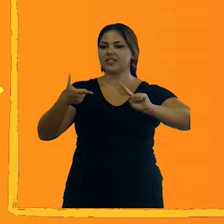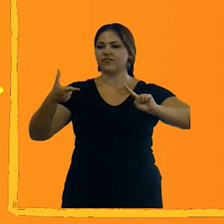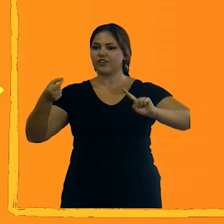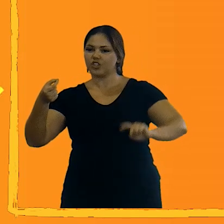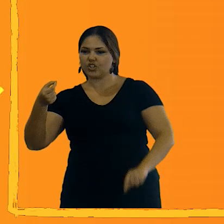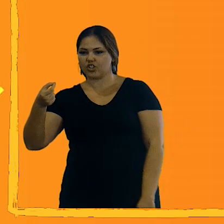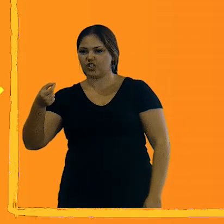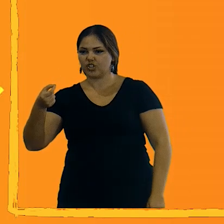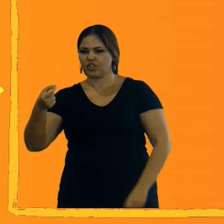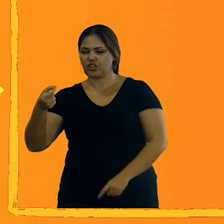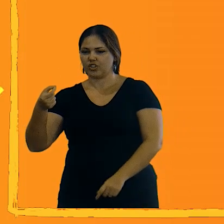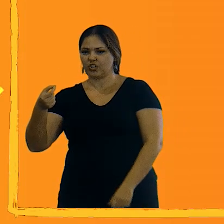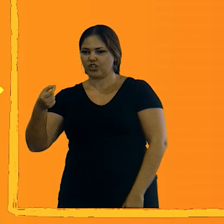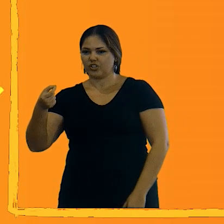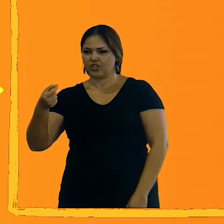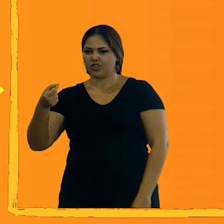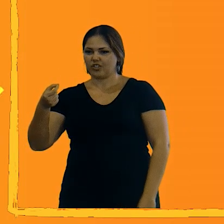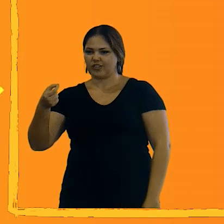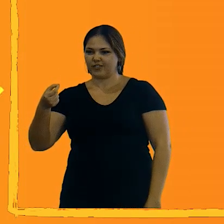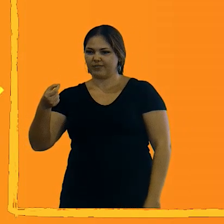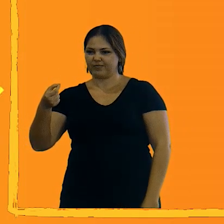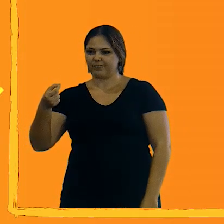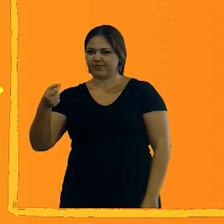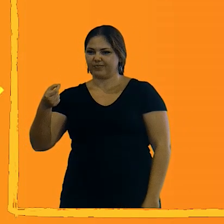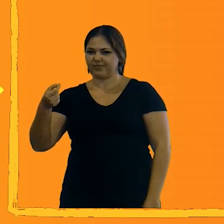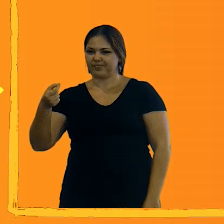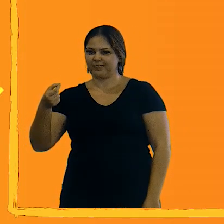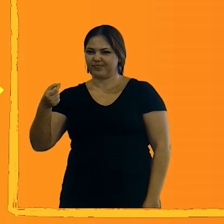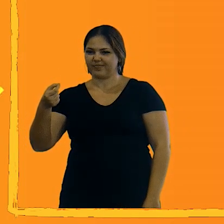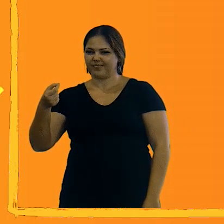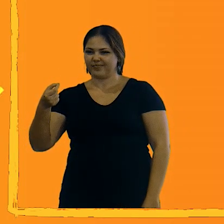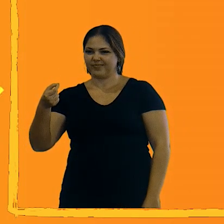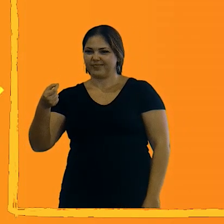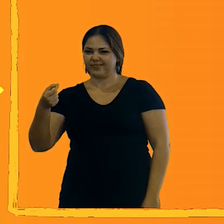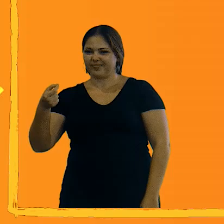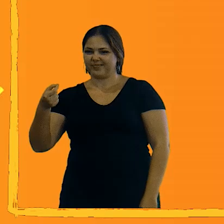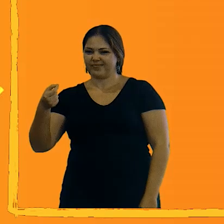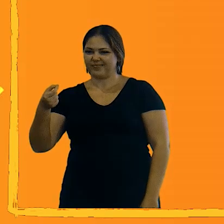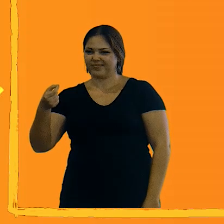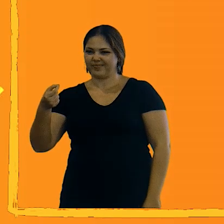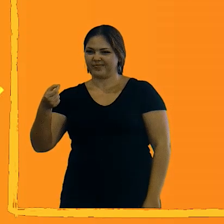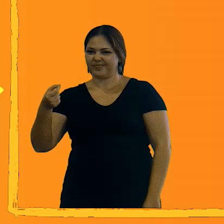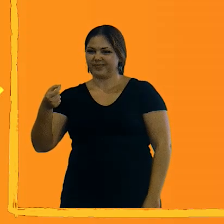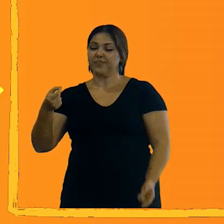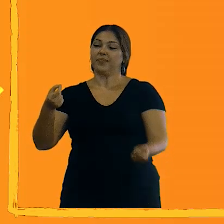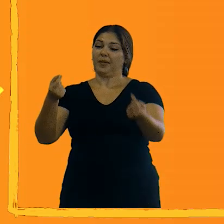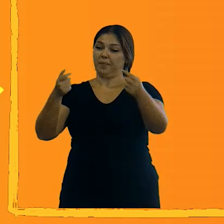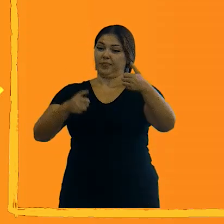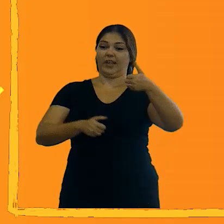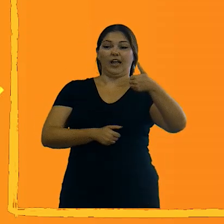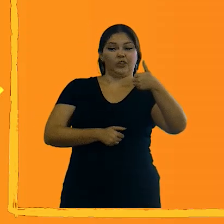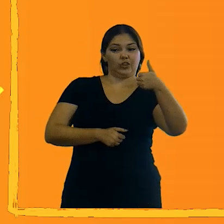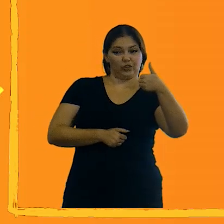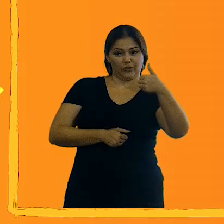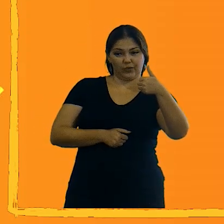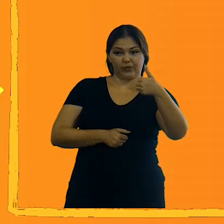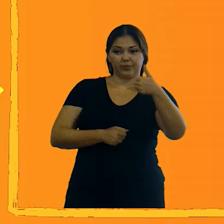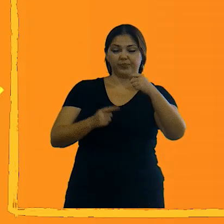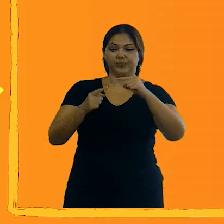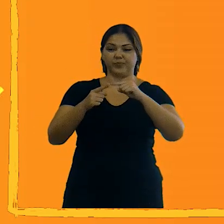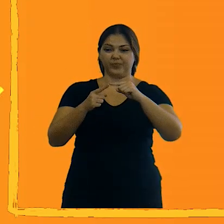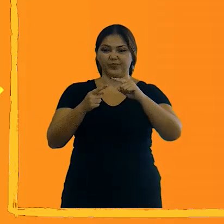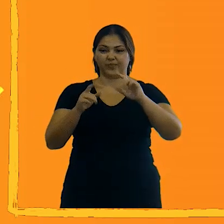quanto por 20 eu vou pegar os 10 e vou multiplicar por 20 aí eu tenho quanto cada